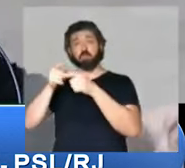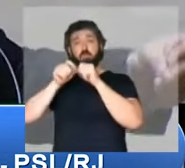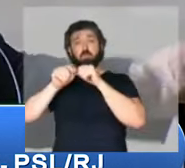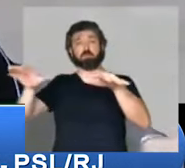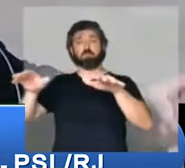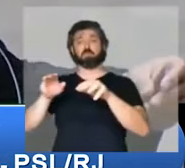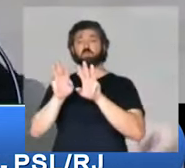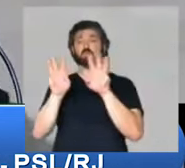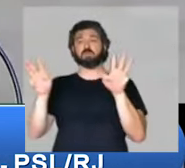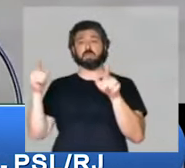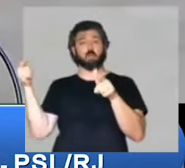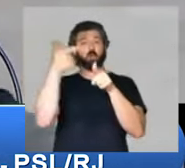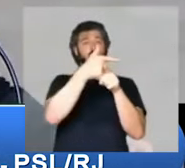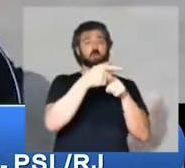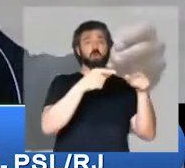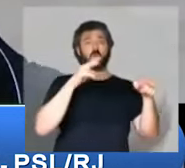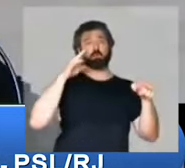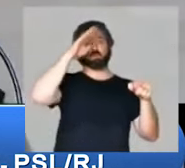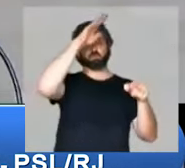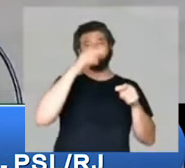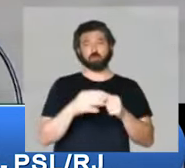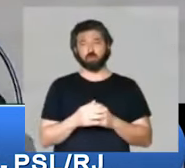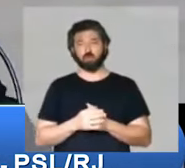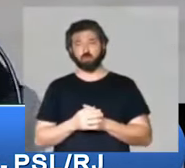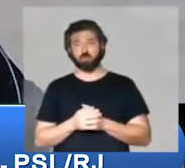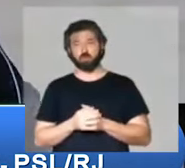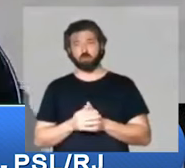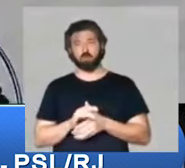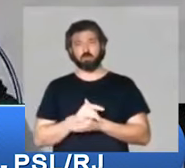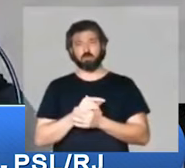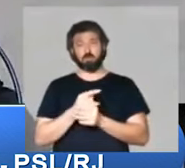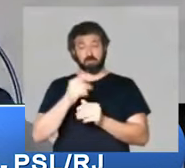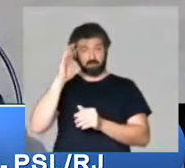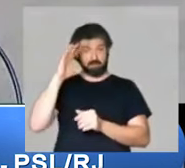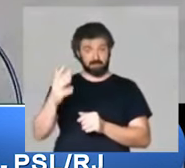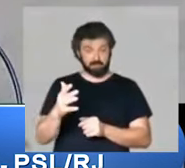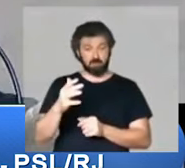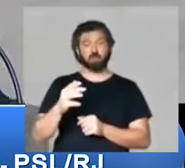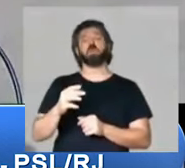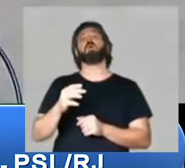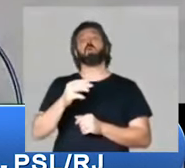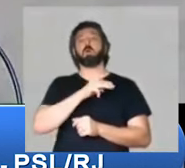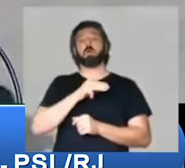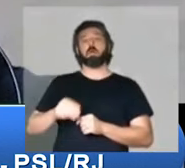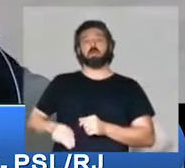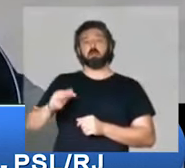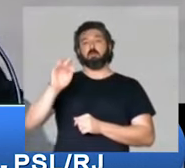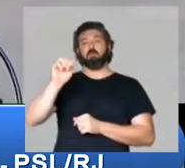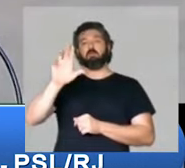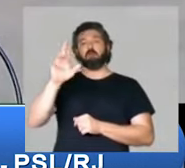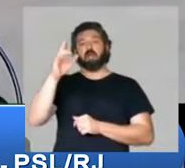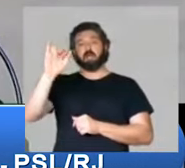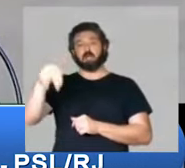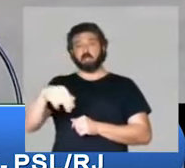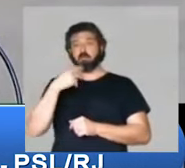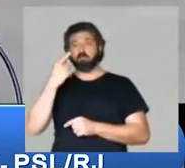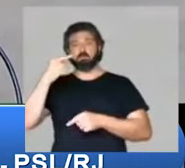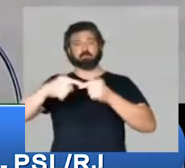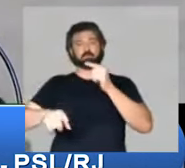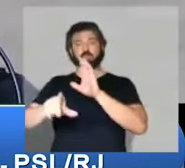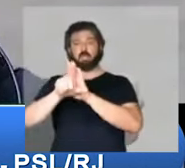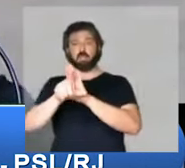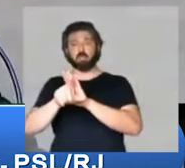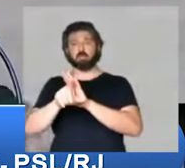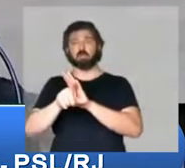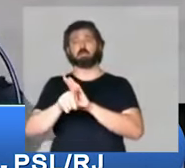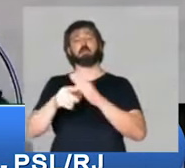impulsionado um site com ataques a Bolsonaro no mecanismo de busca no Google. Na decisão, o ministro Edson Fachin considerou que o impulsionamento feriu a lei